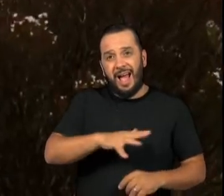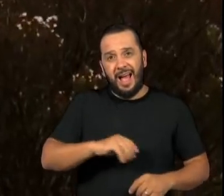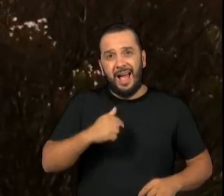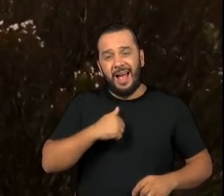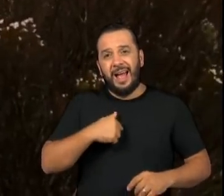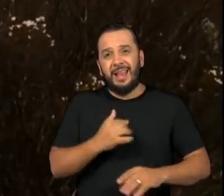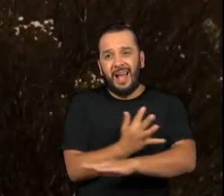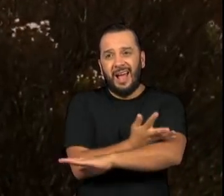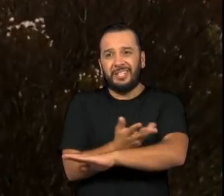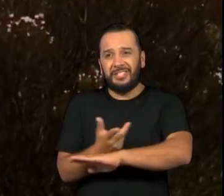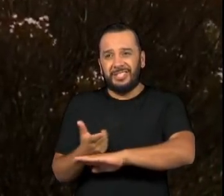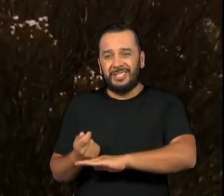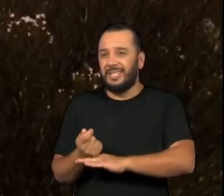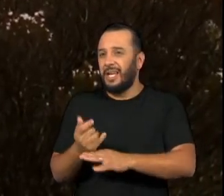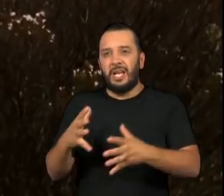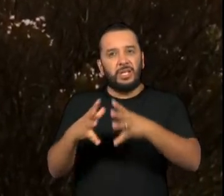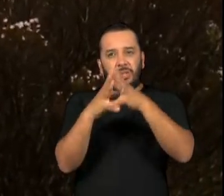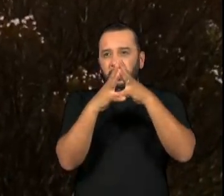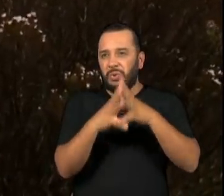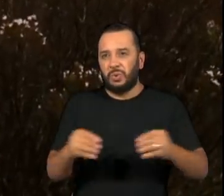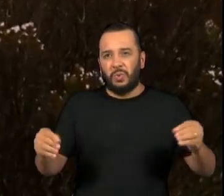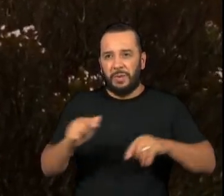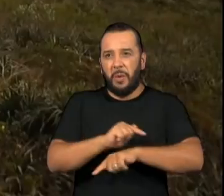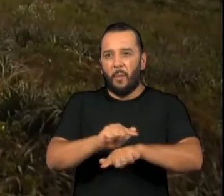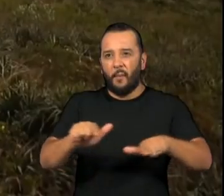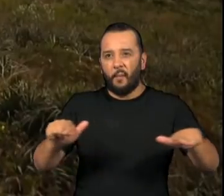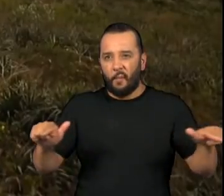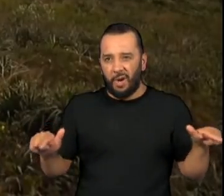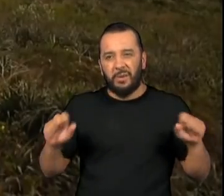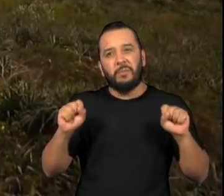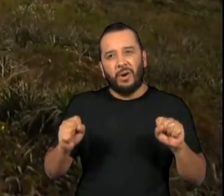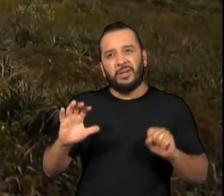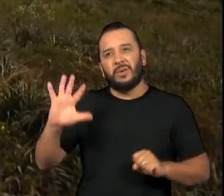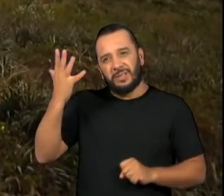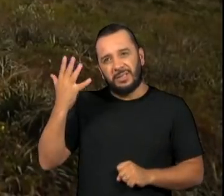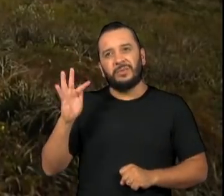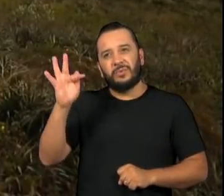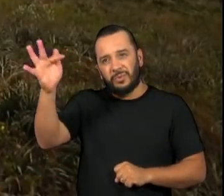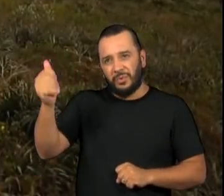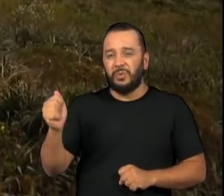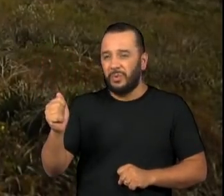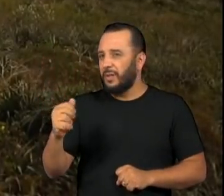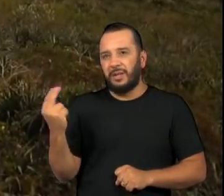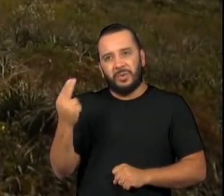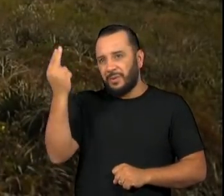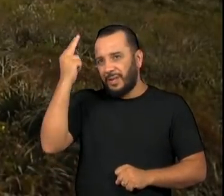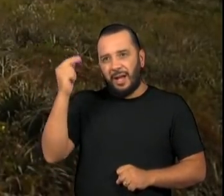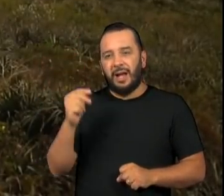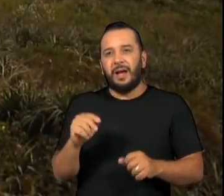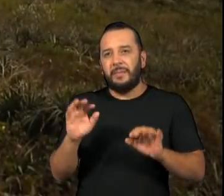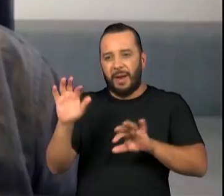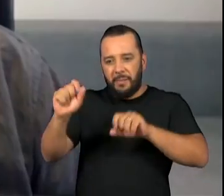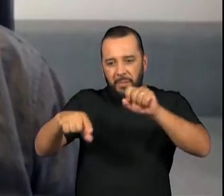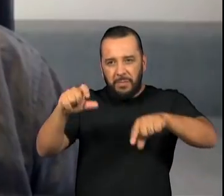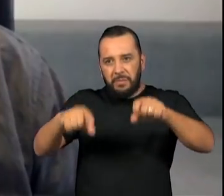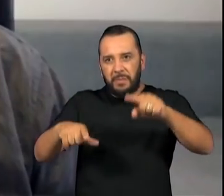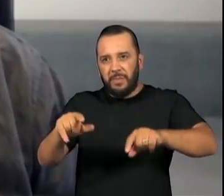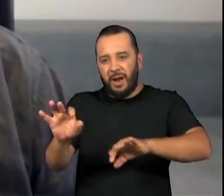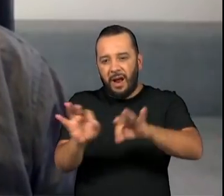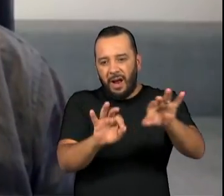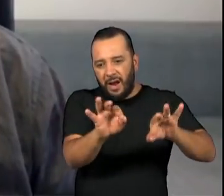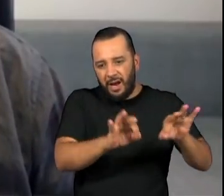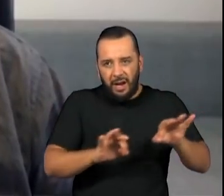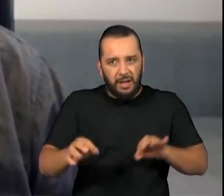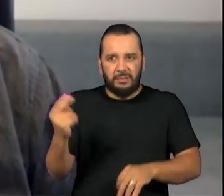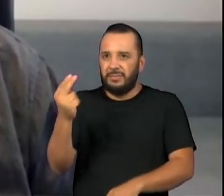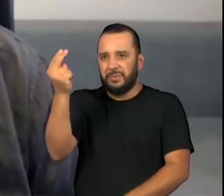virem deserto. O processo é silencioso e praticamente irreversível. Ele